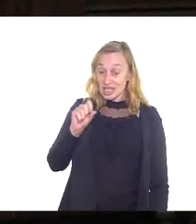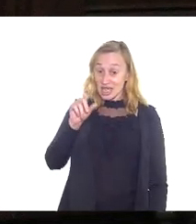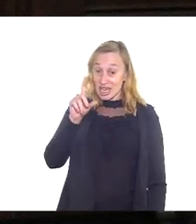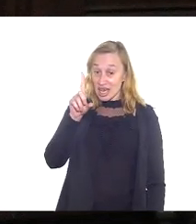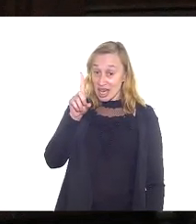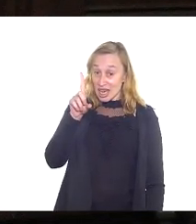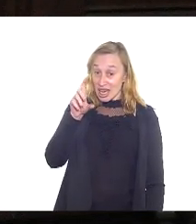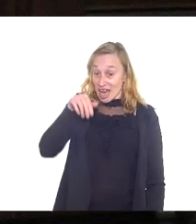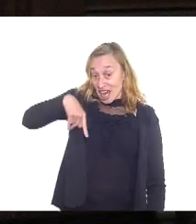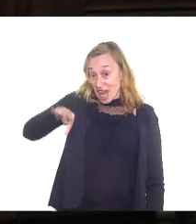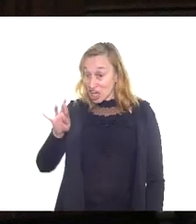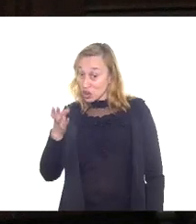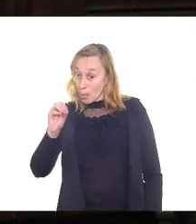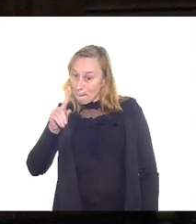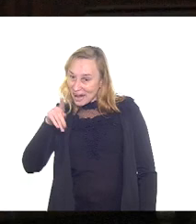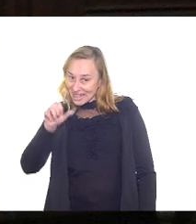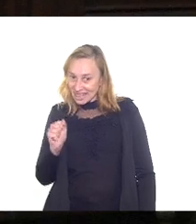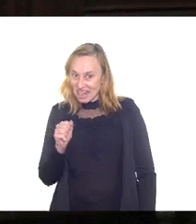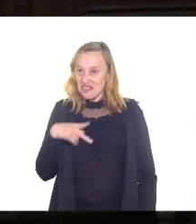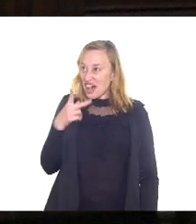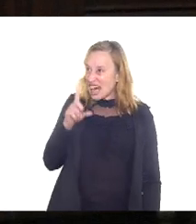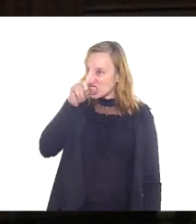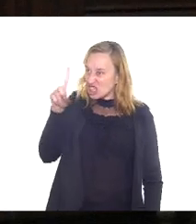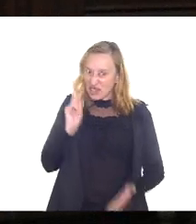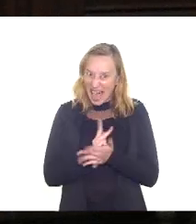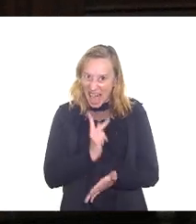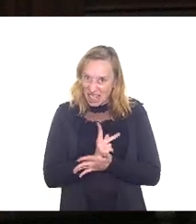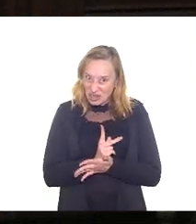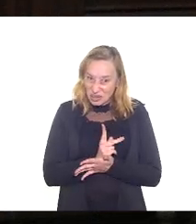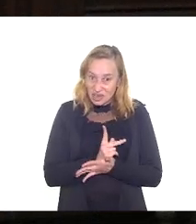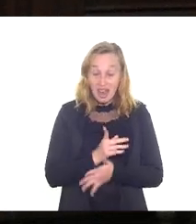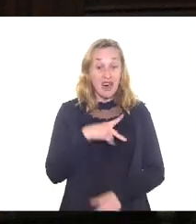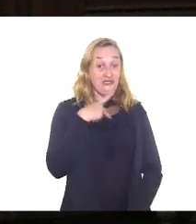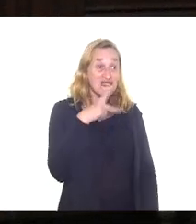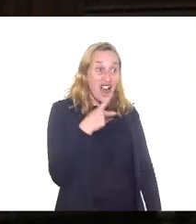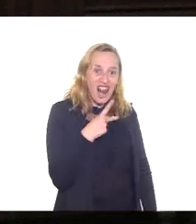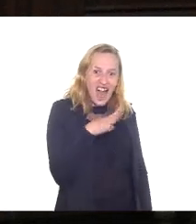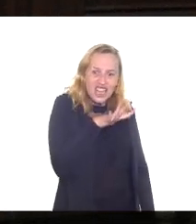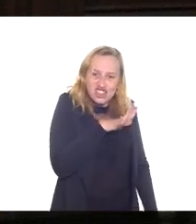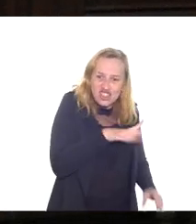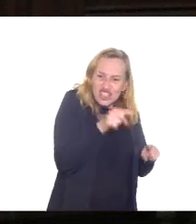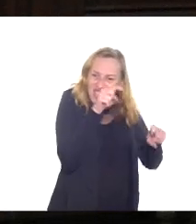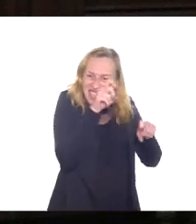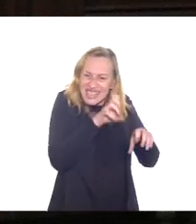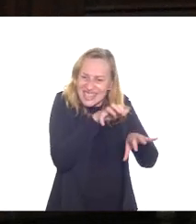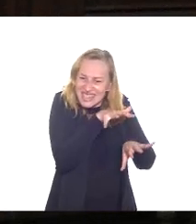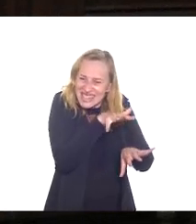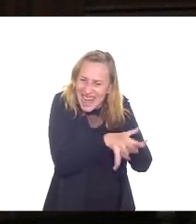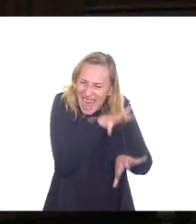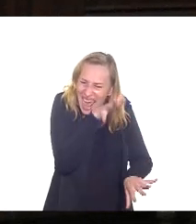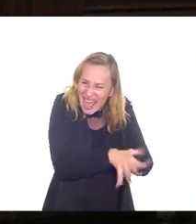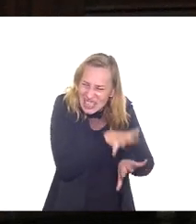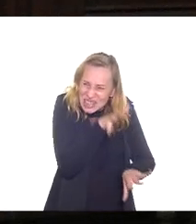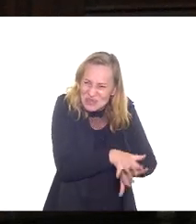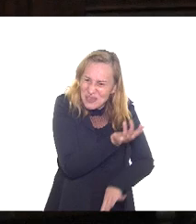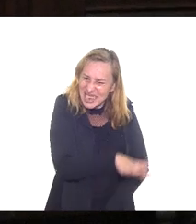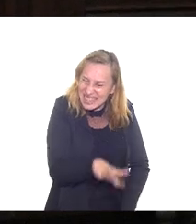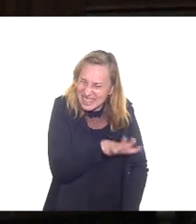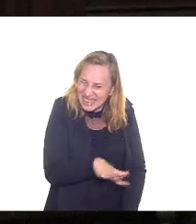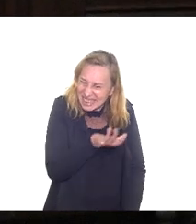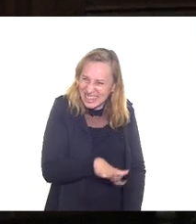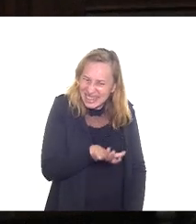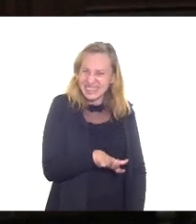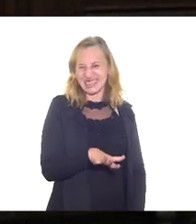de Deus é errado. Falar de sexualidade para as nossas crianças e para